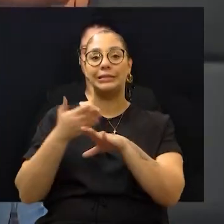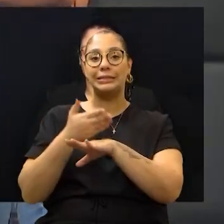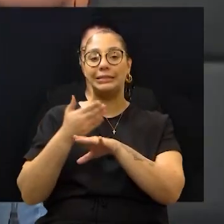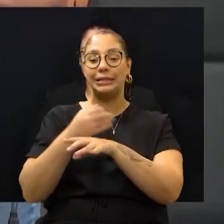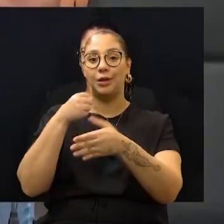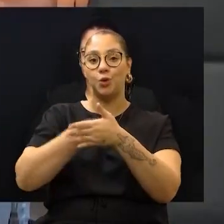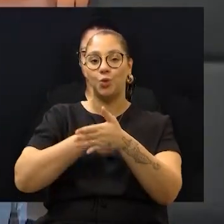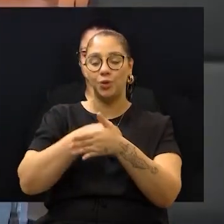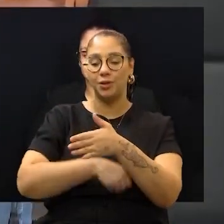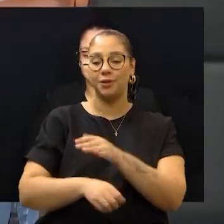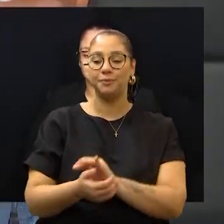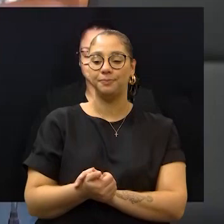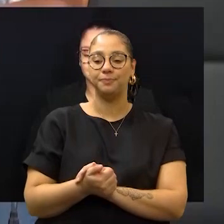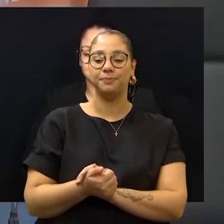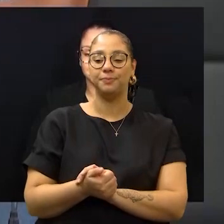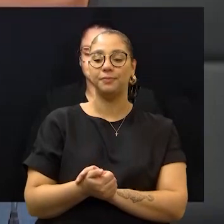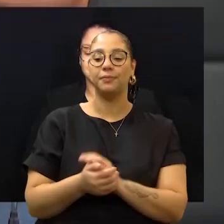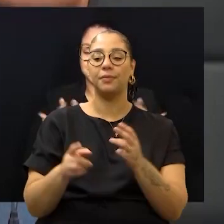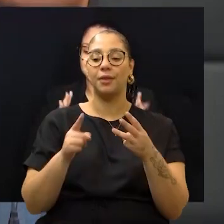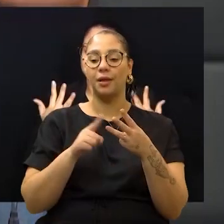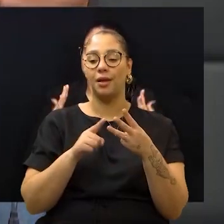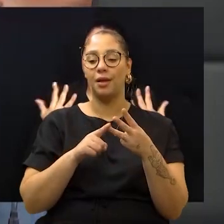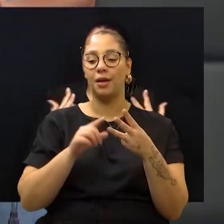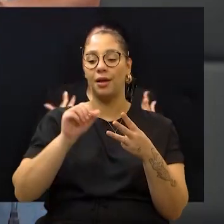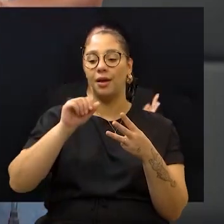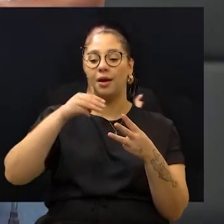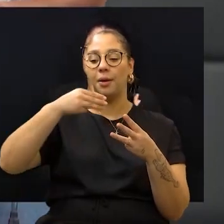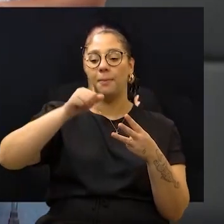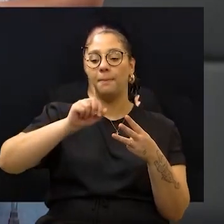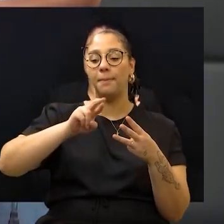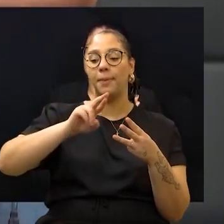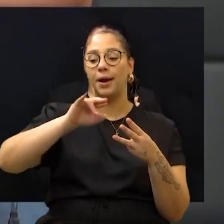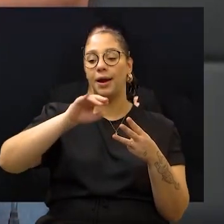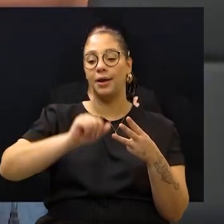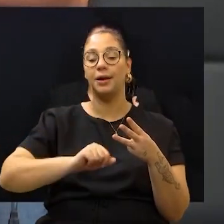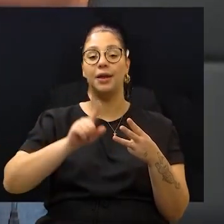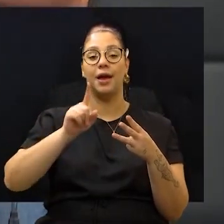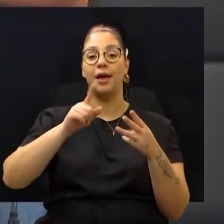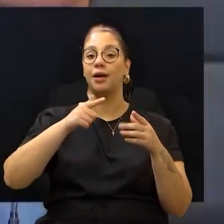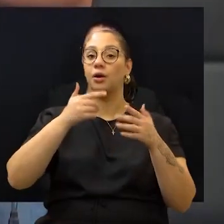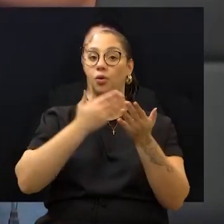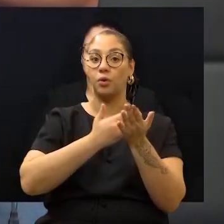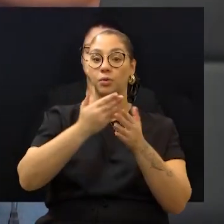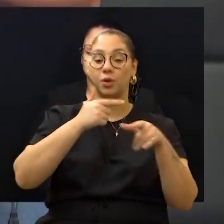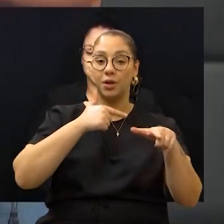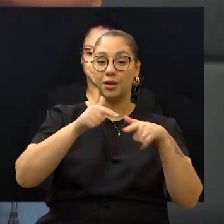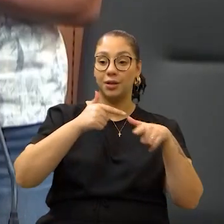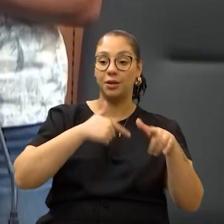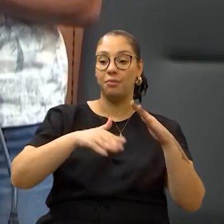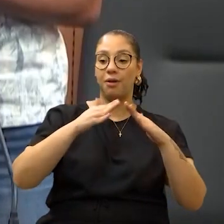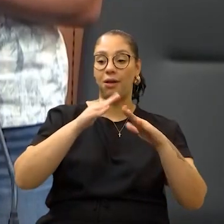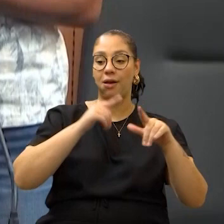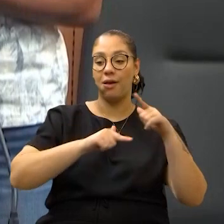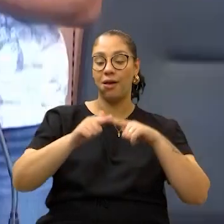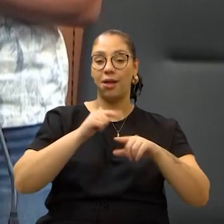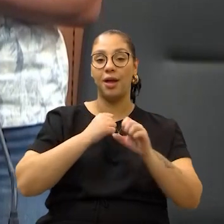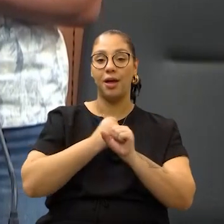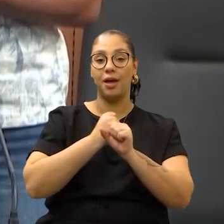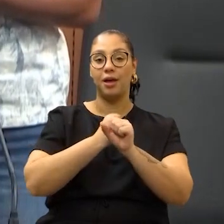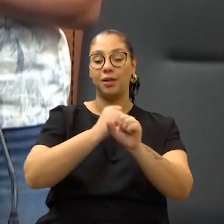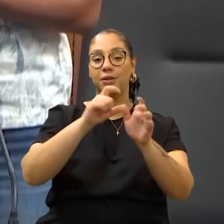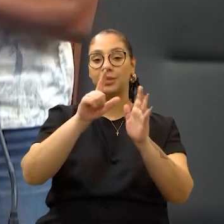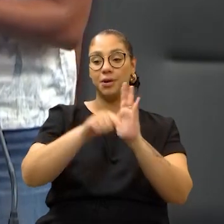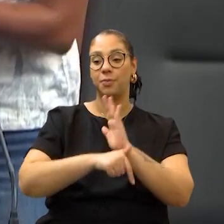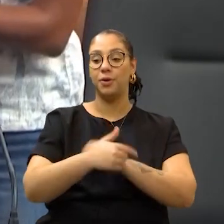Maria Cleide Agostinho Costa é natural de Campinas. Começou a trabalhar como doméstica aos 13 anos como babá. Alguns